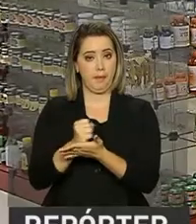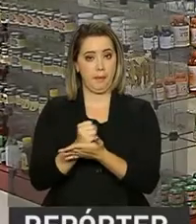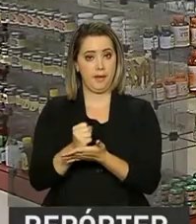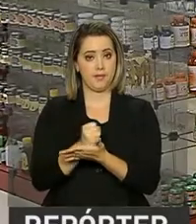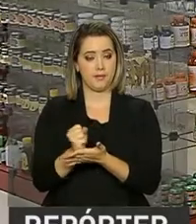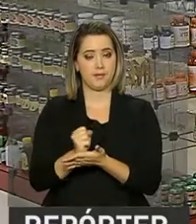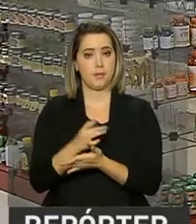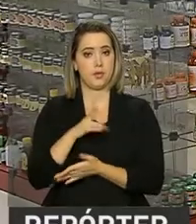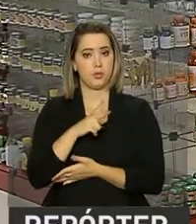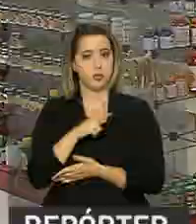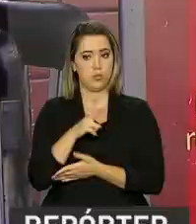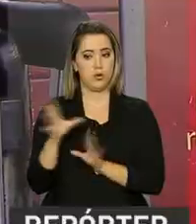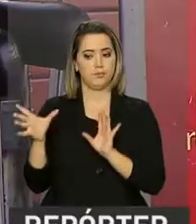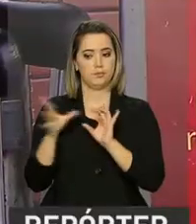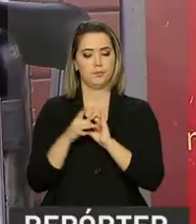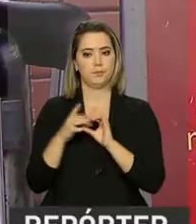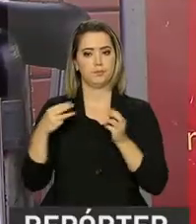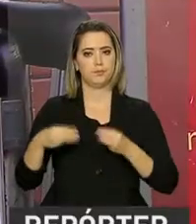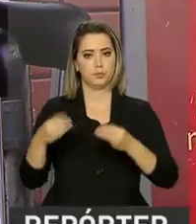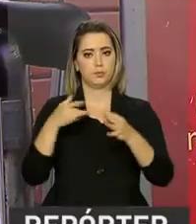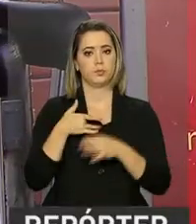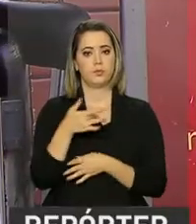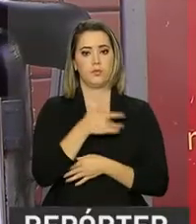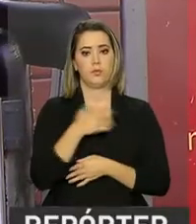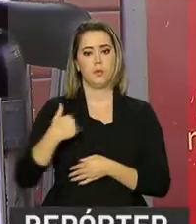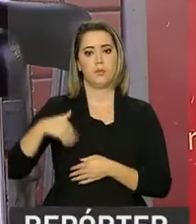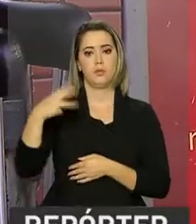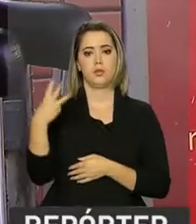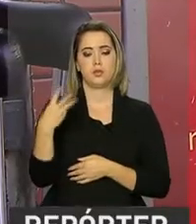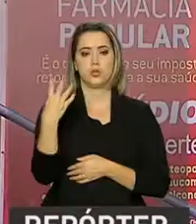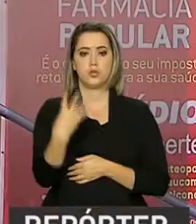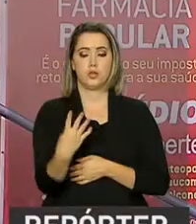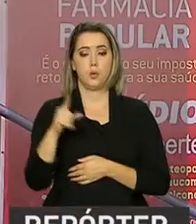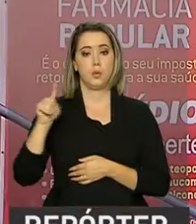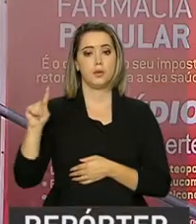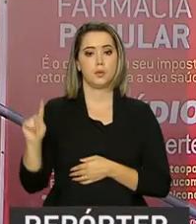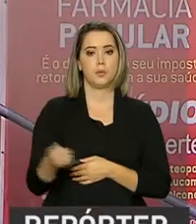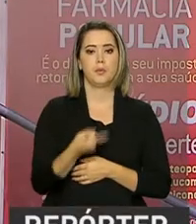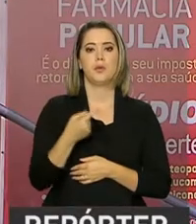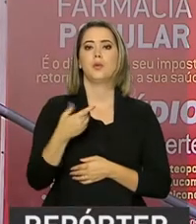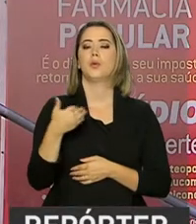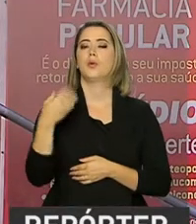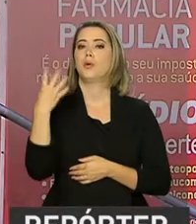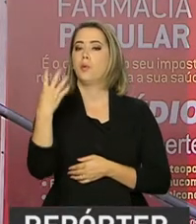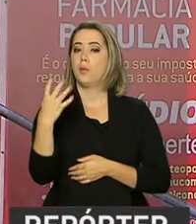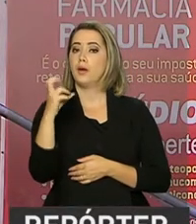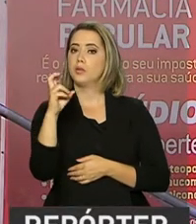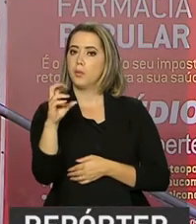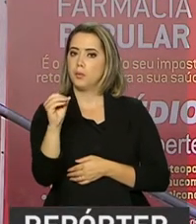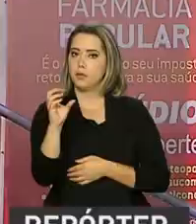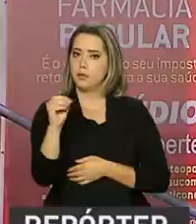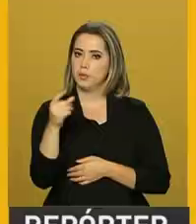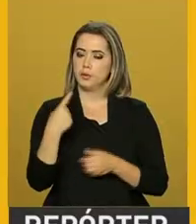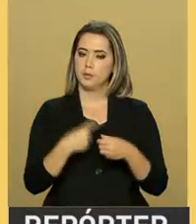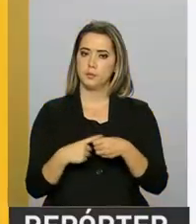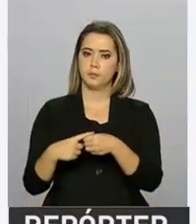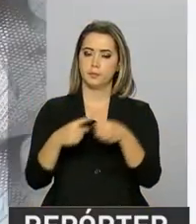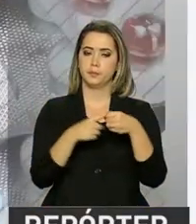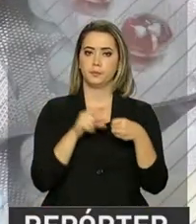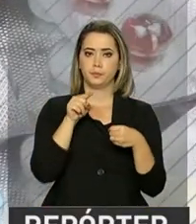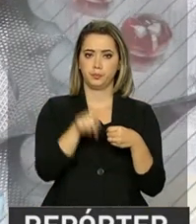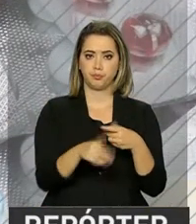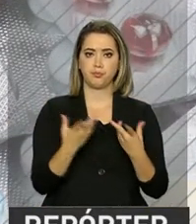credenciadas ao programa são mais de 34 mil drogarias em cerca de 4.500 municípios o